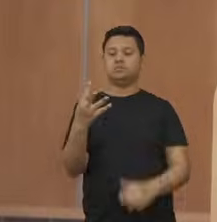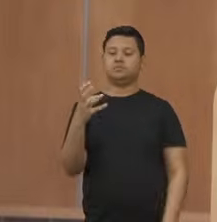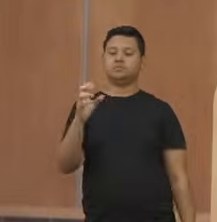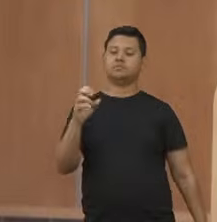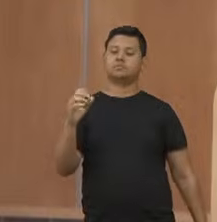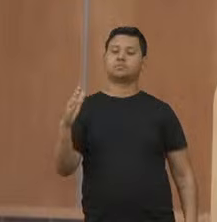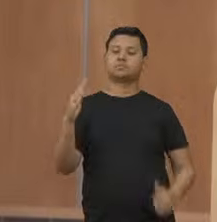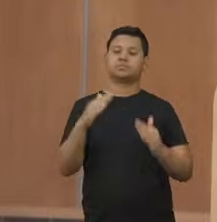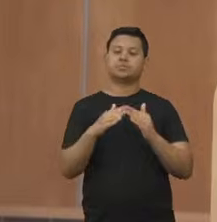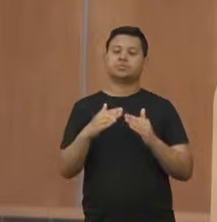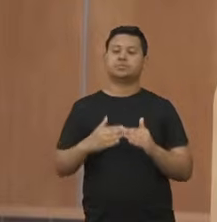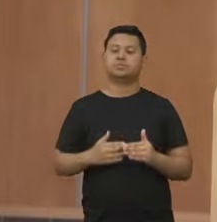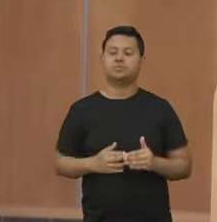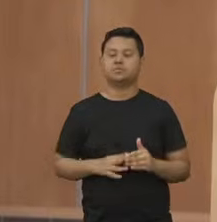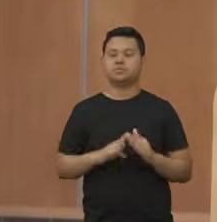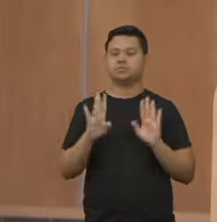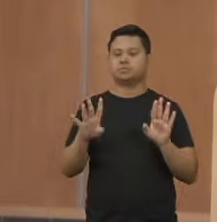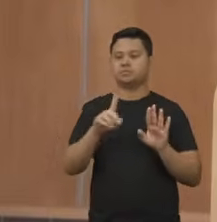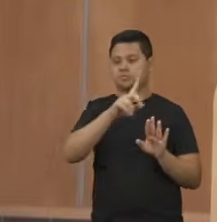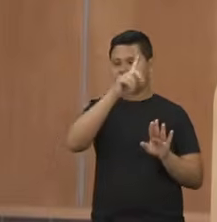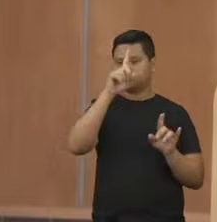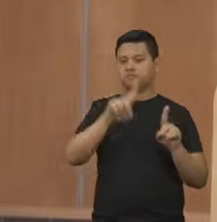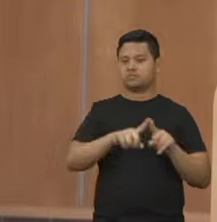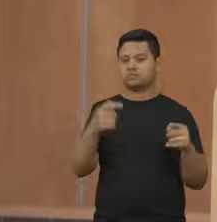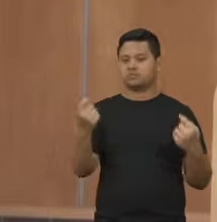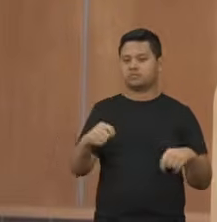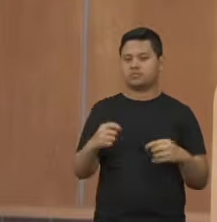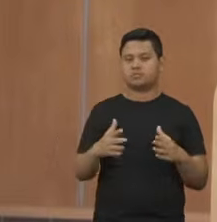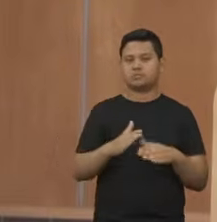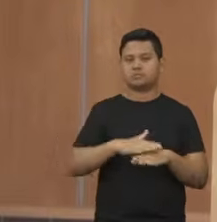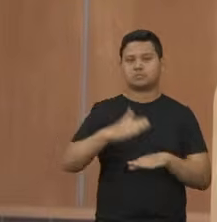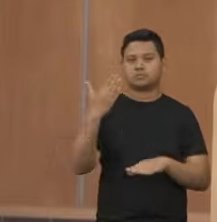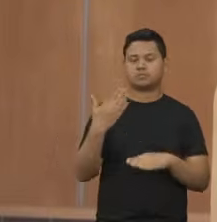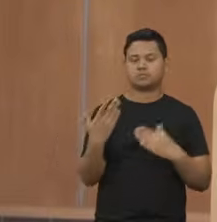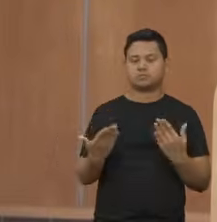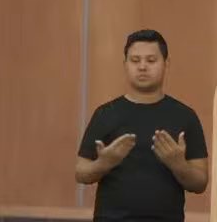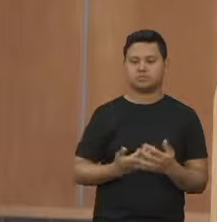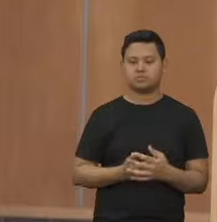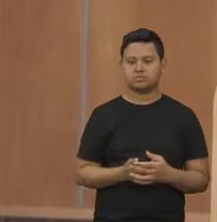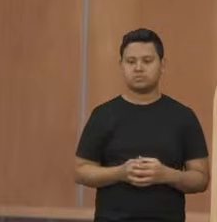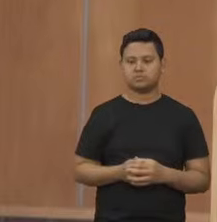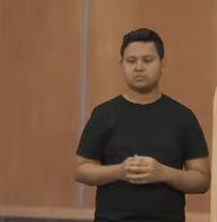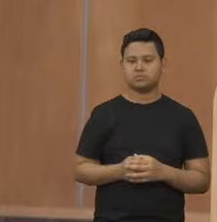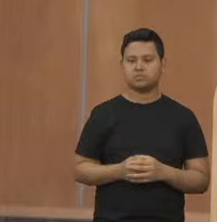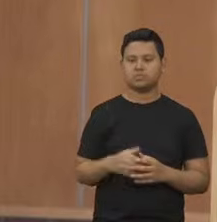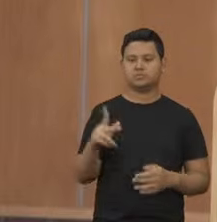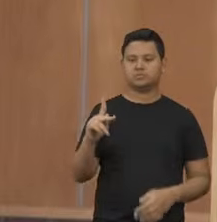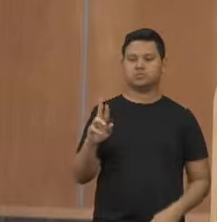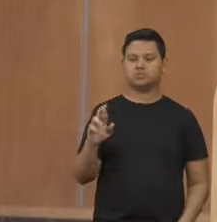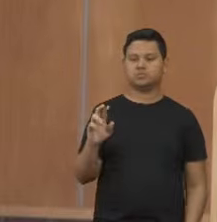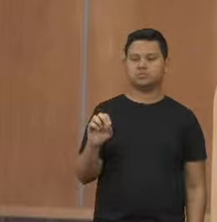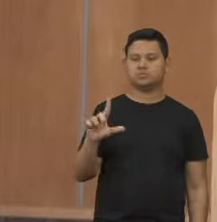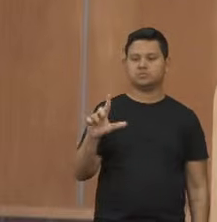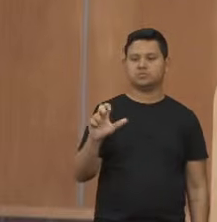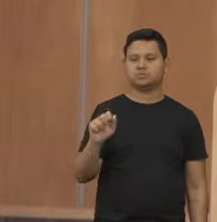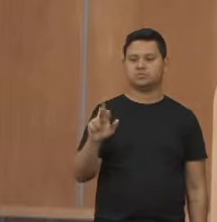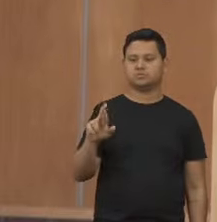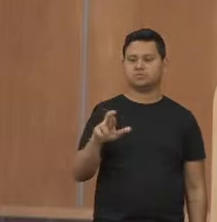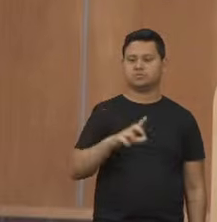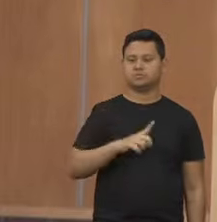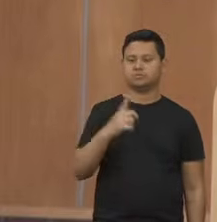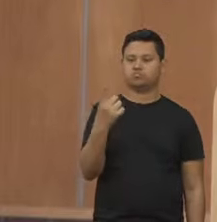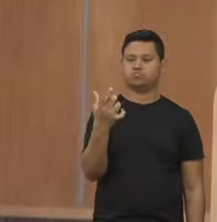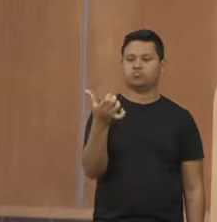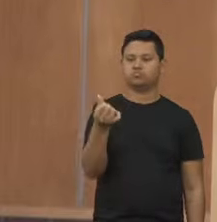400 casas. Mas nós precisamos de muito mais. Só na Prolar deve ter umas 16